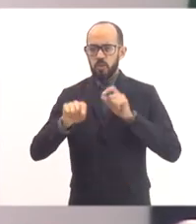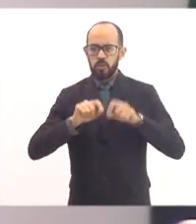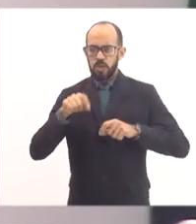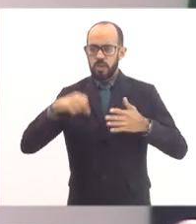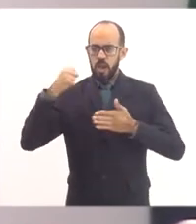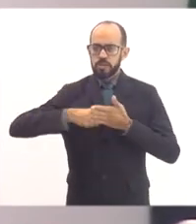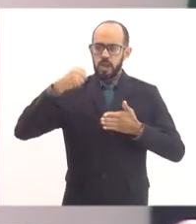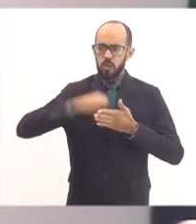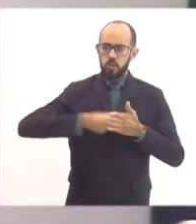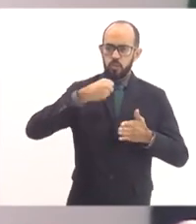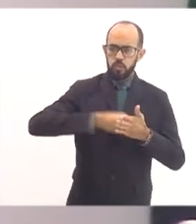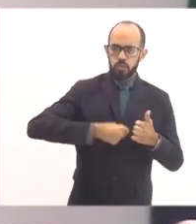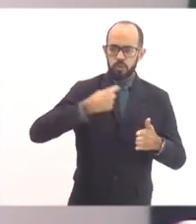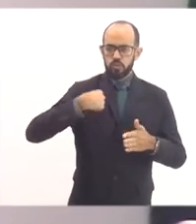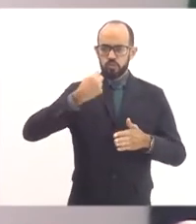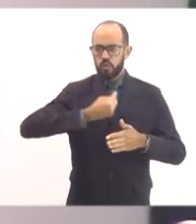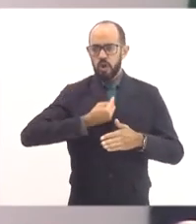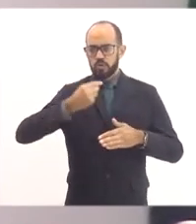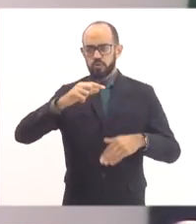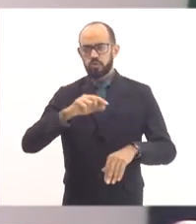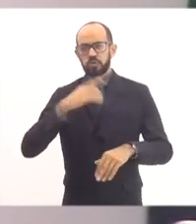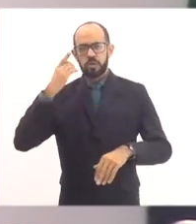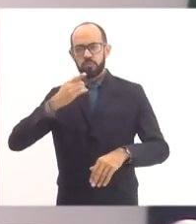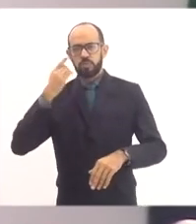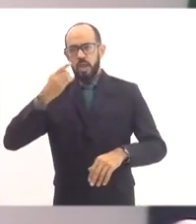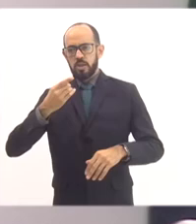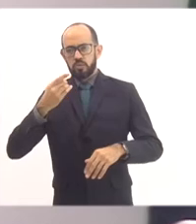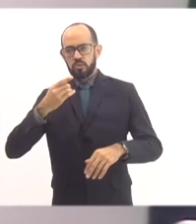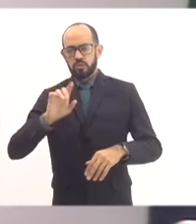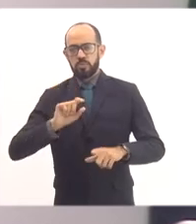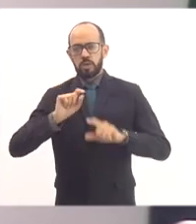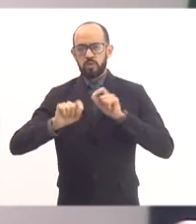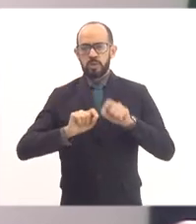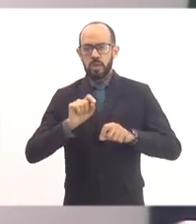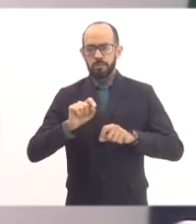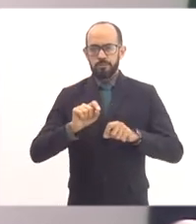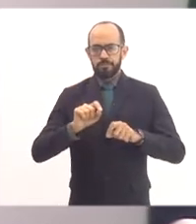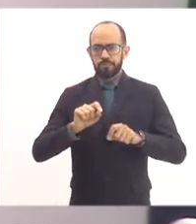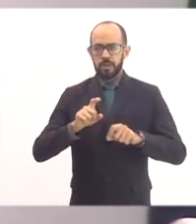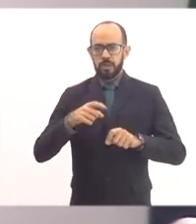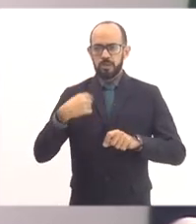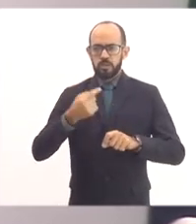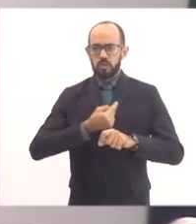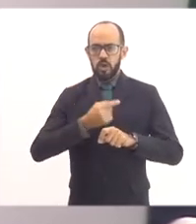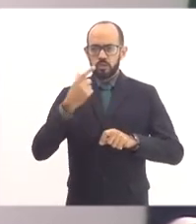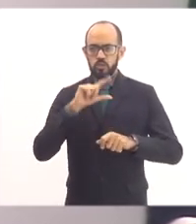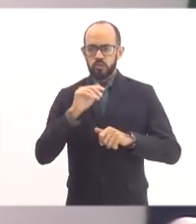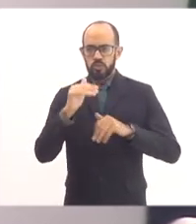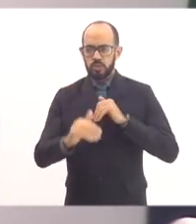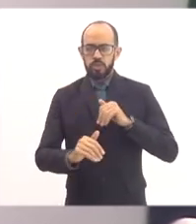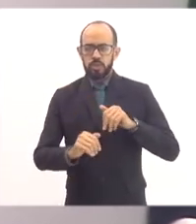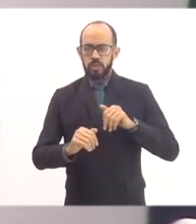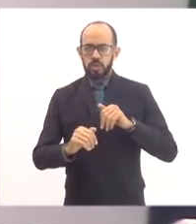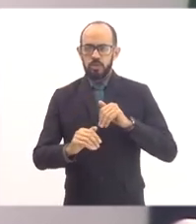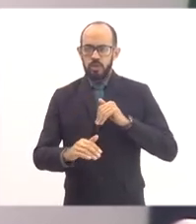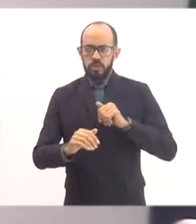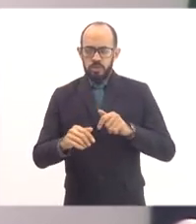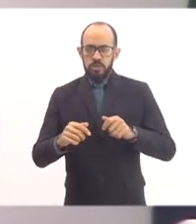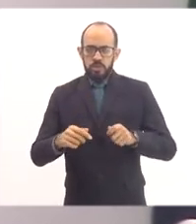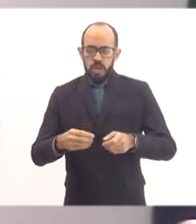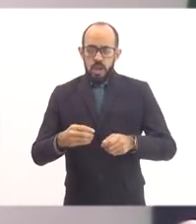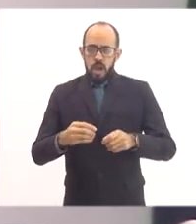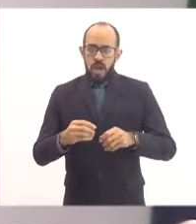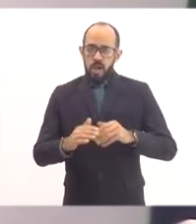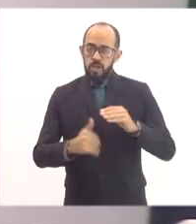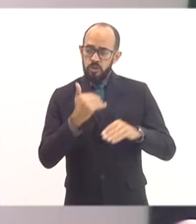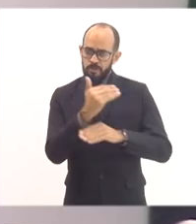dos nossos deputados para que não só nós possamos suprir as necessidades de efetivo da